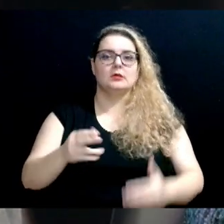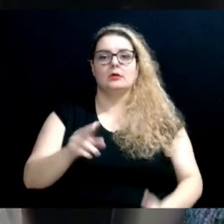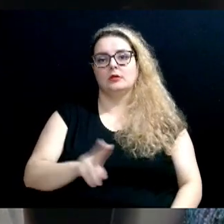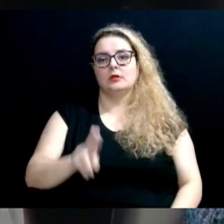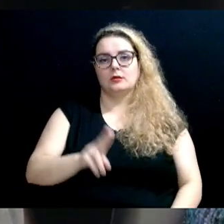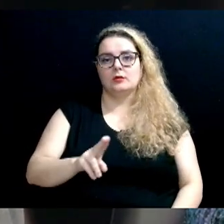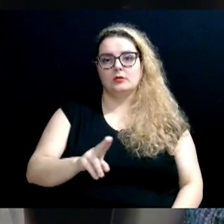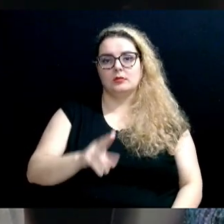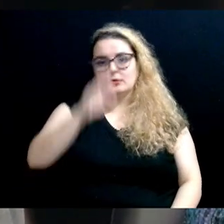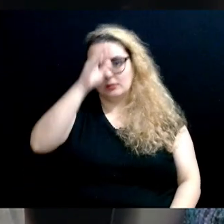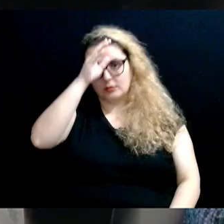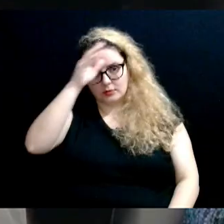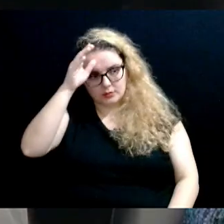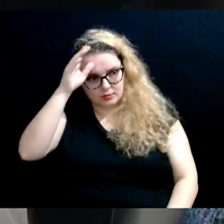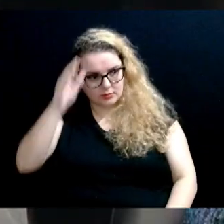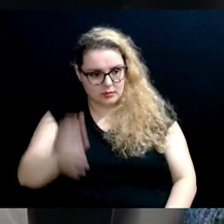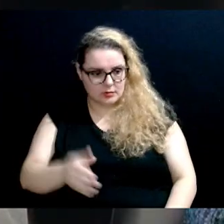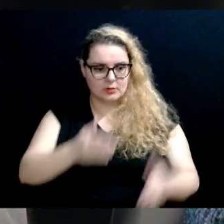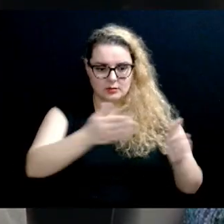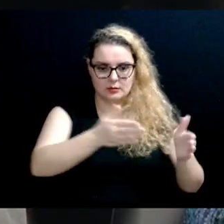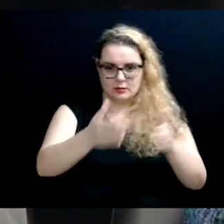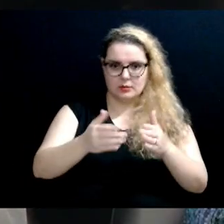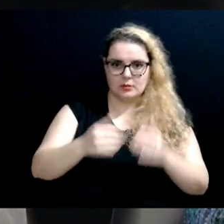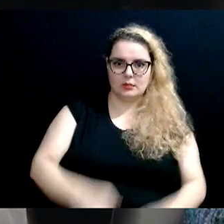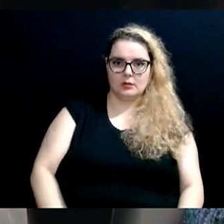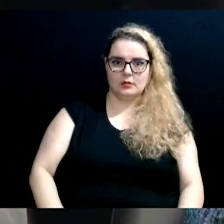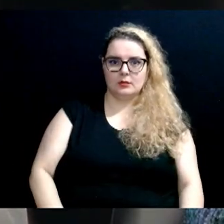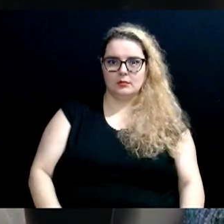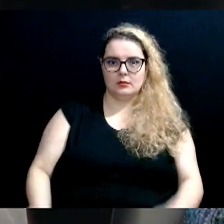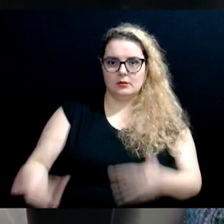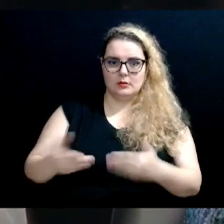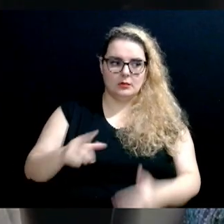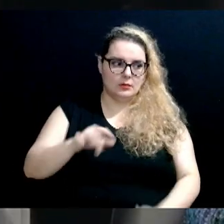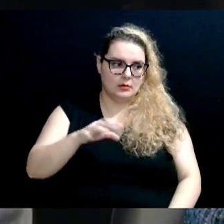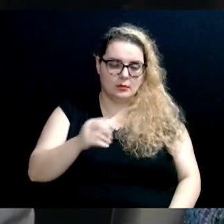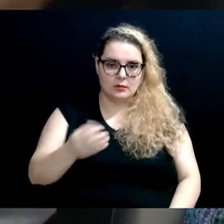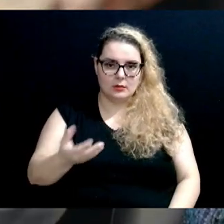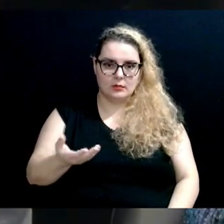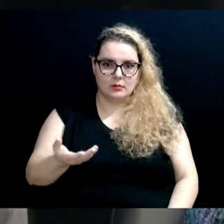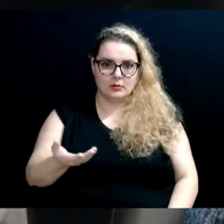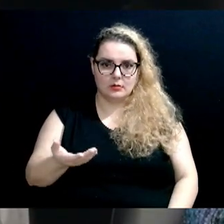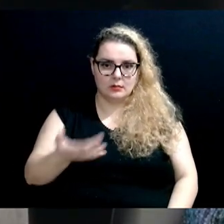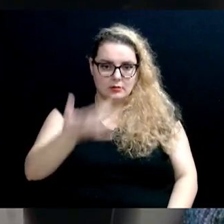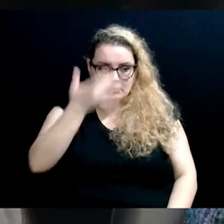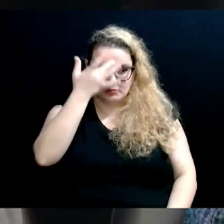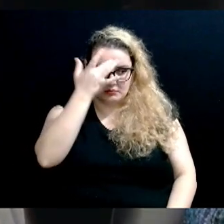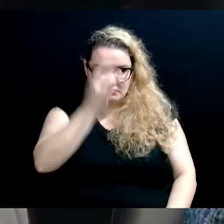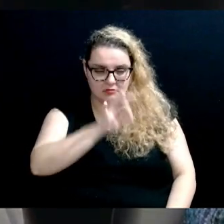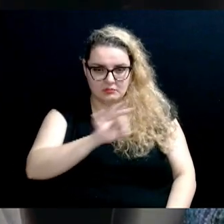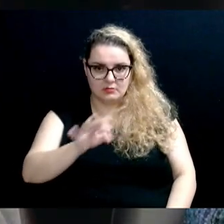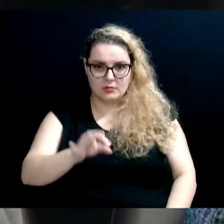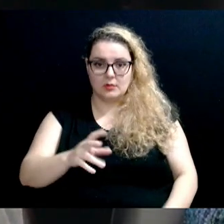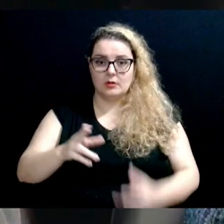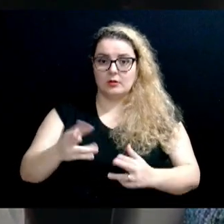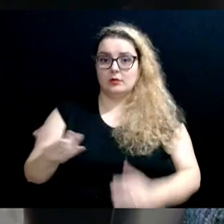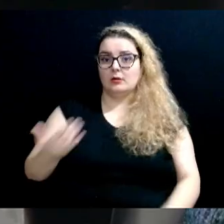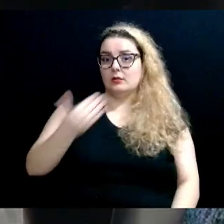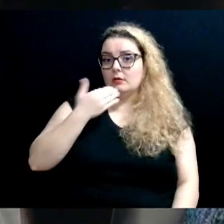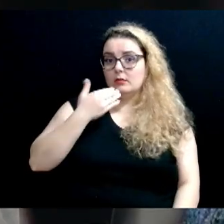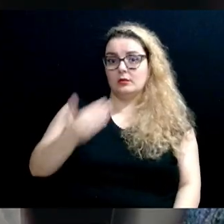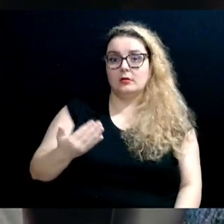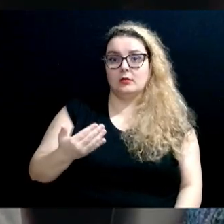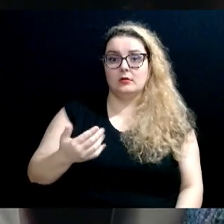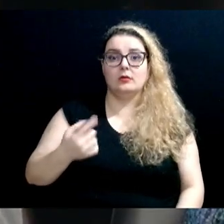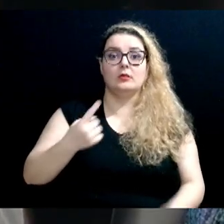eu apresentar na reunião de amanhã. Ela vai falar: Léo, não faço a menor ideia. Como se ela me pedir: Léo, tô com a agenda ruim hoje, você